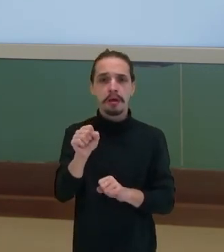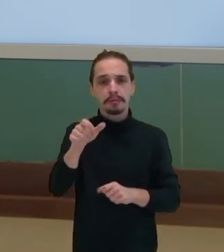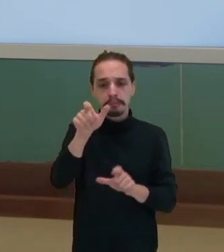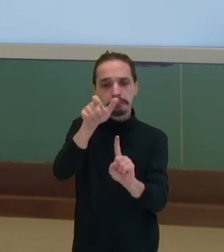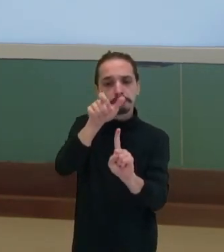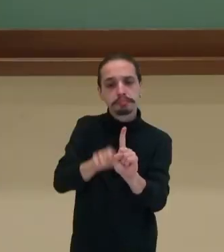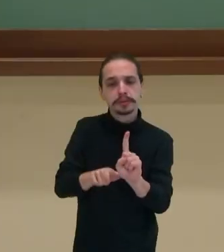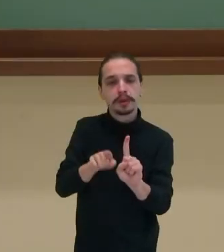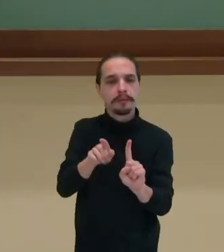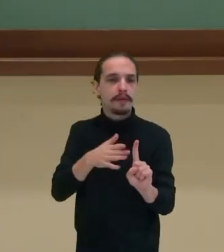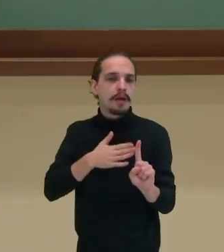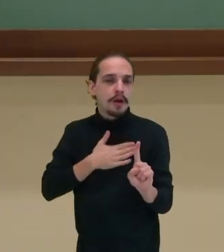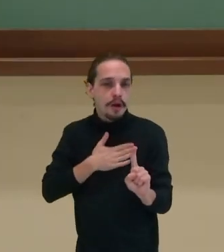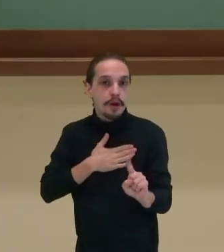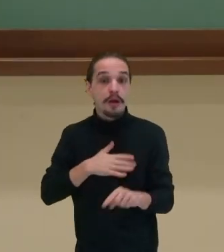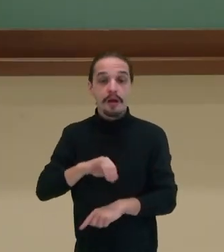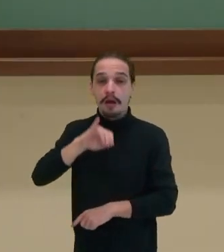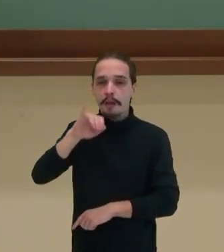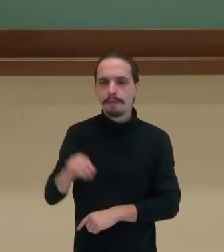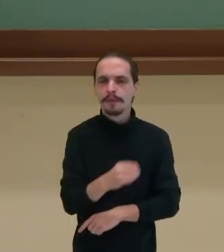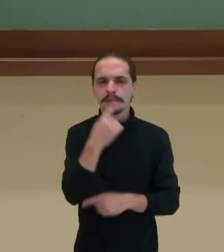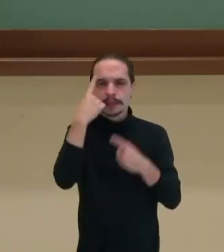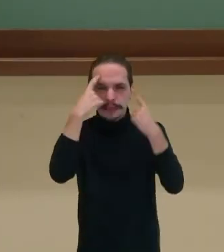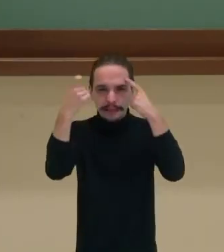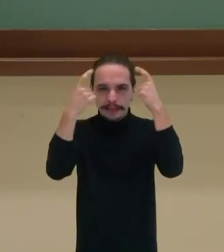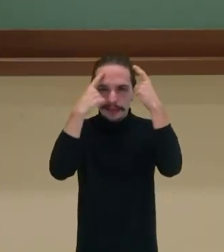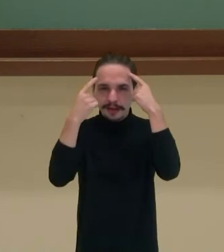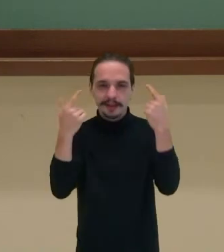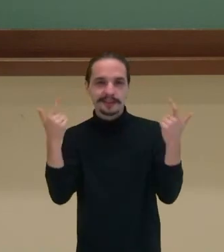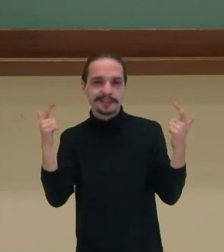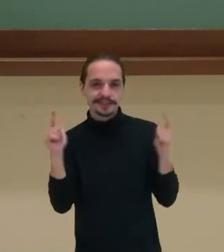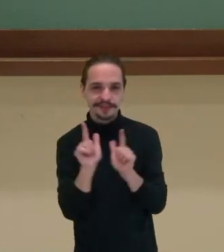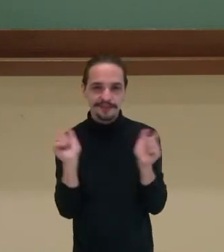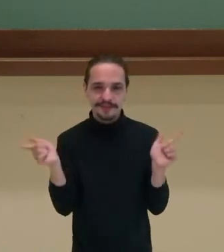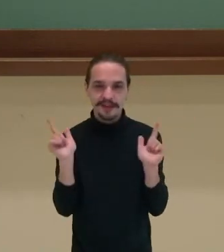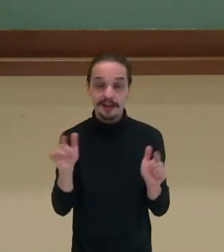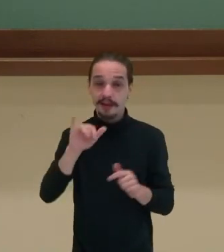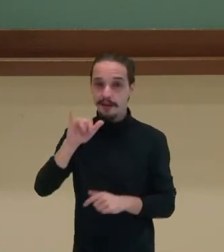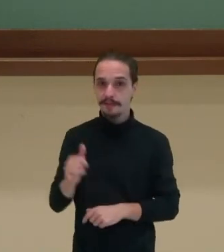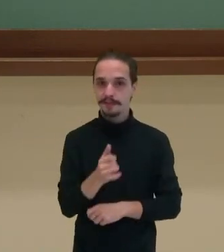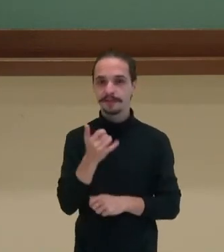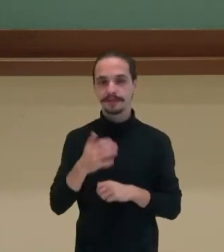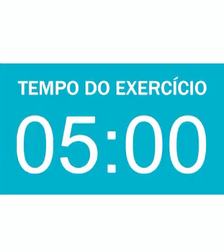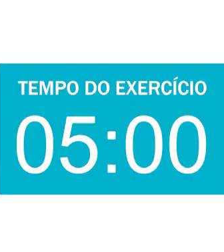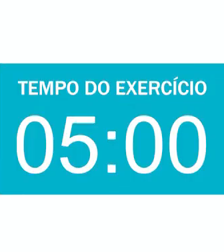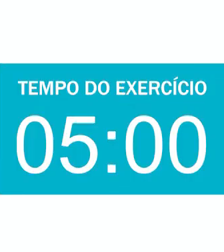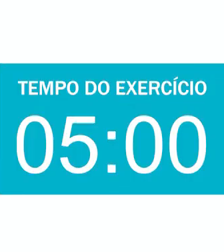gostem, aproveitem, criem, se divirtam, tá bom? Daqui a pouco a gente volta.